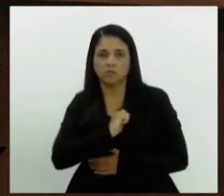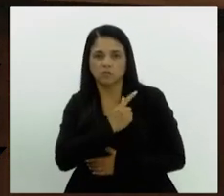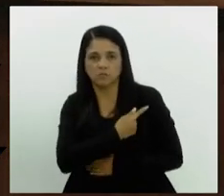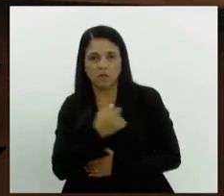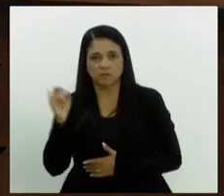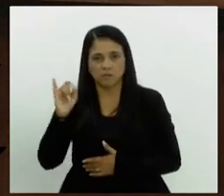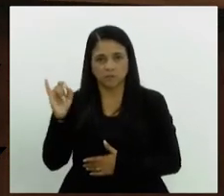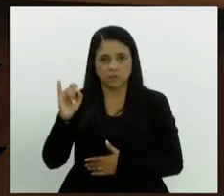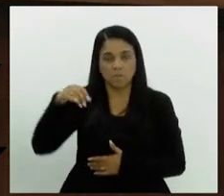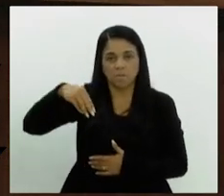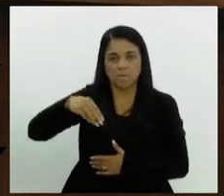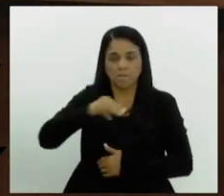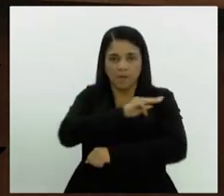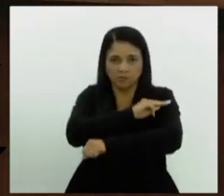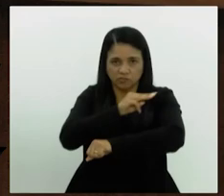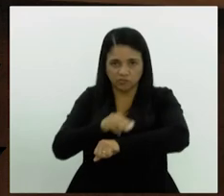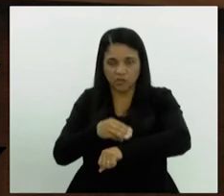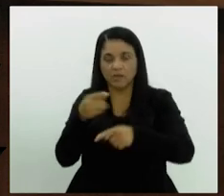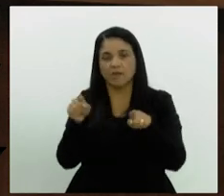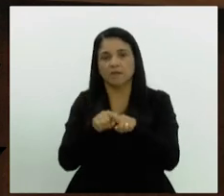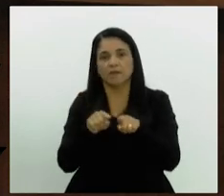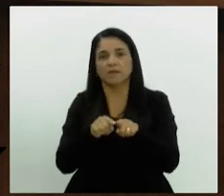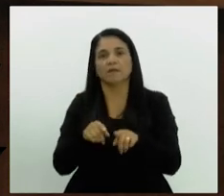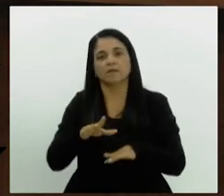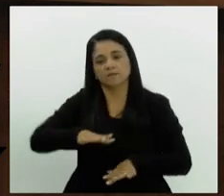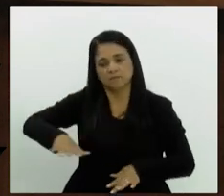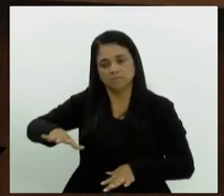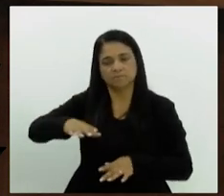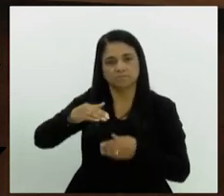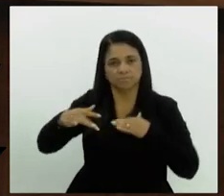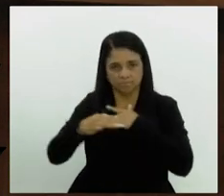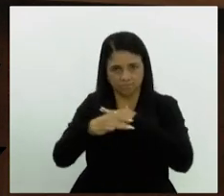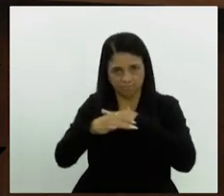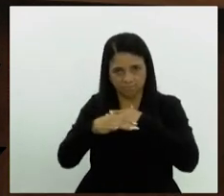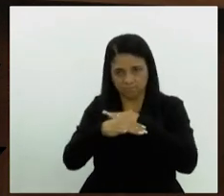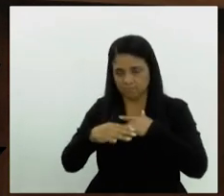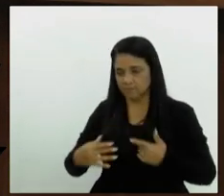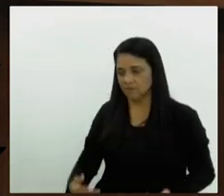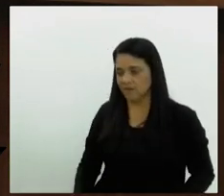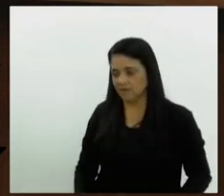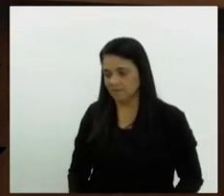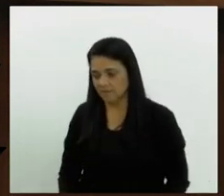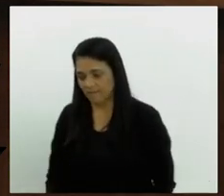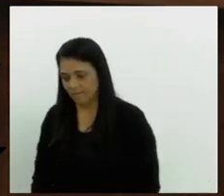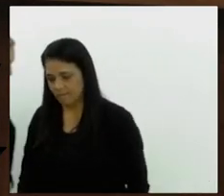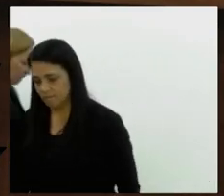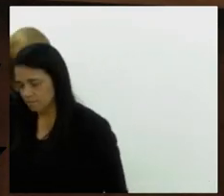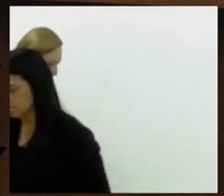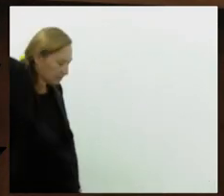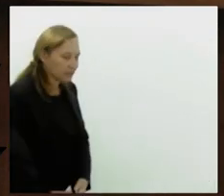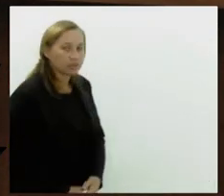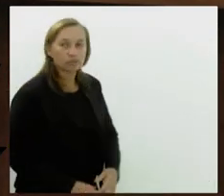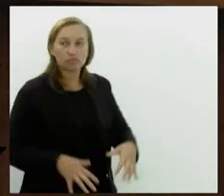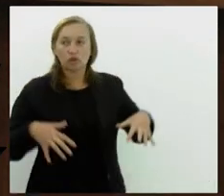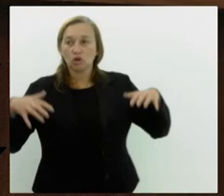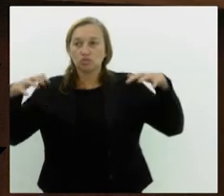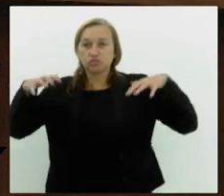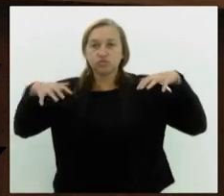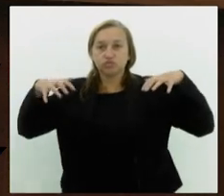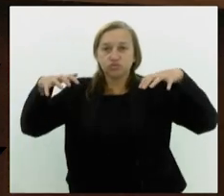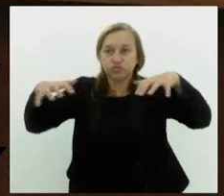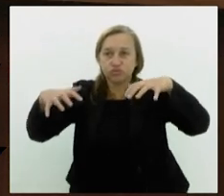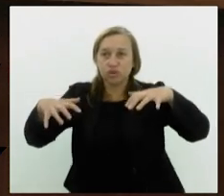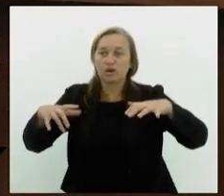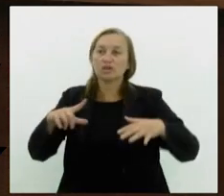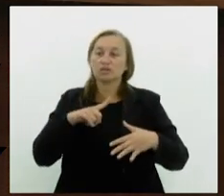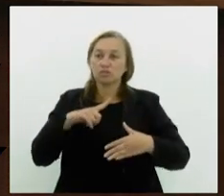Itaboraí e outras cidades ali da região. O que aconteceu é que, com as chuvas, havia uma barragem que já